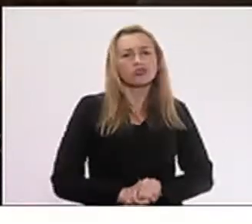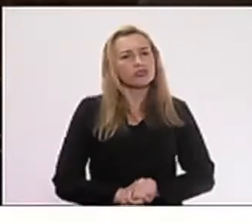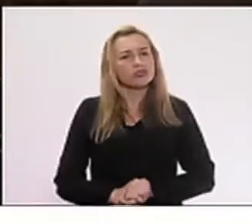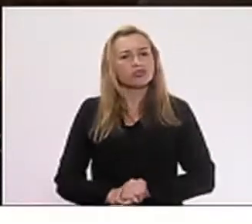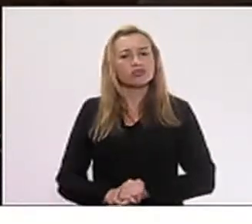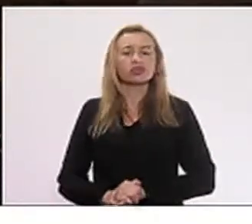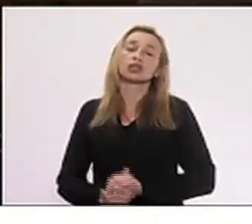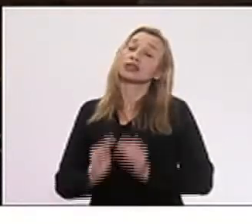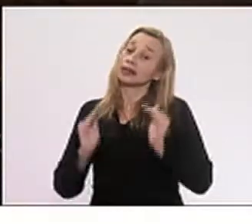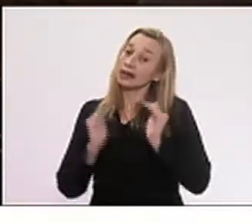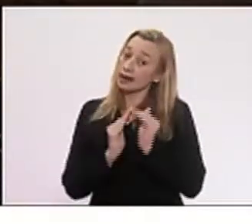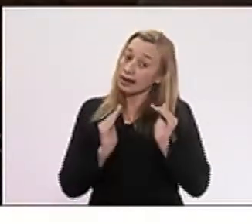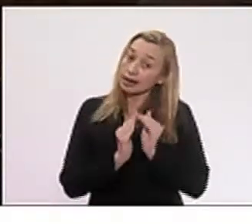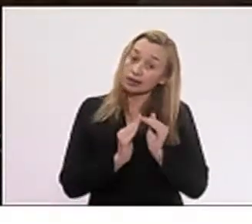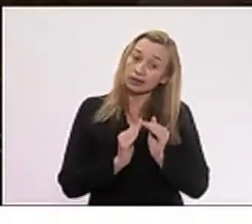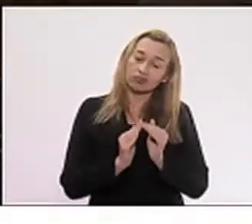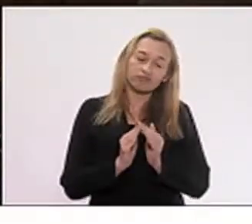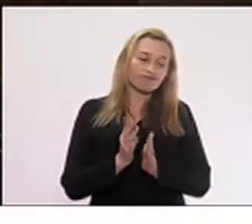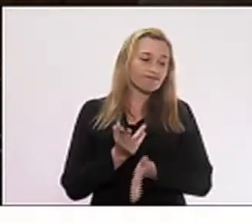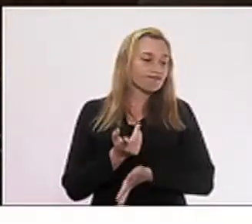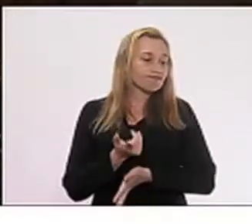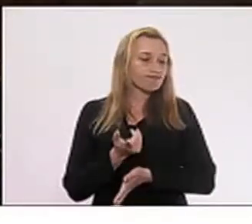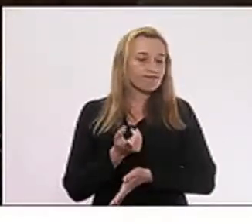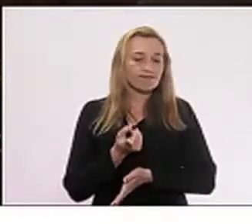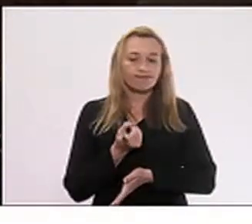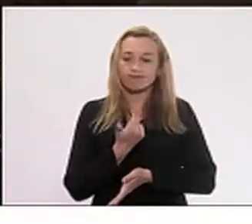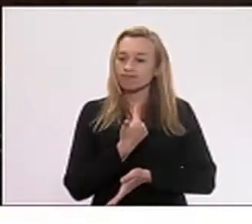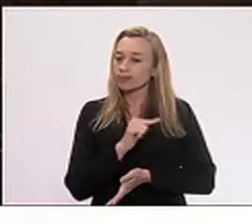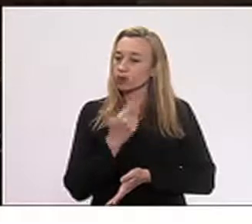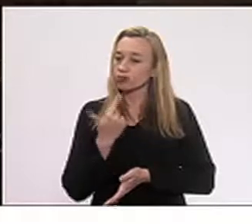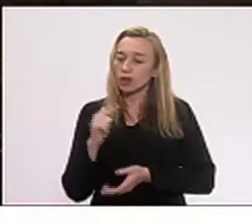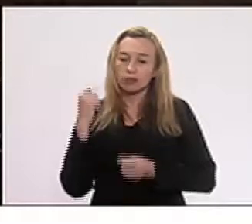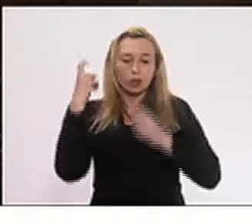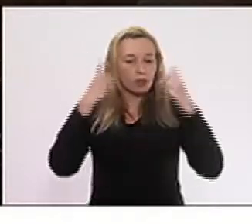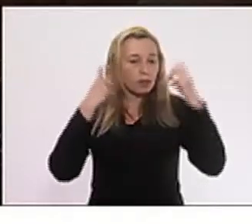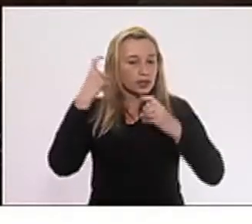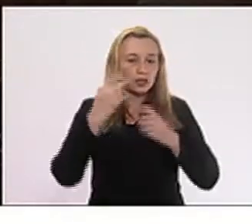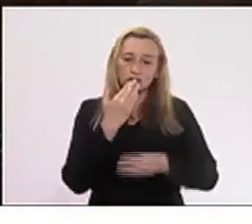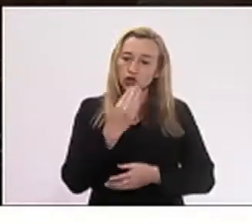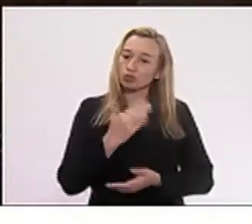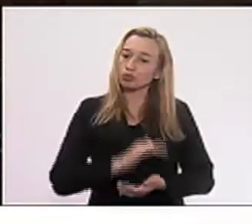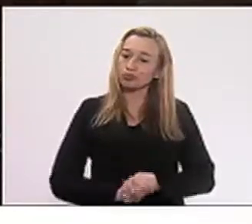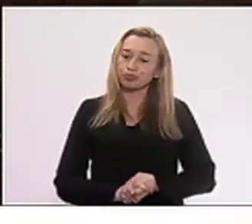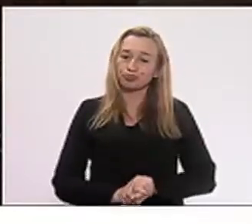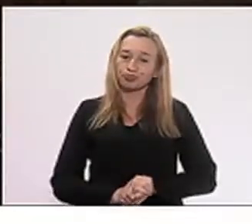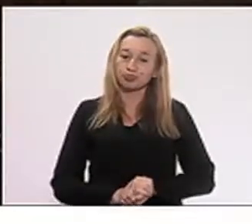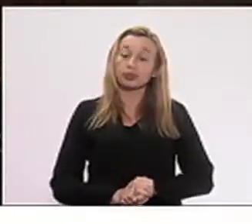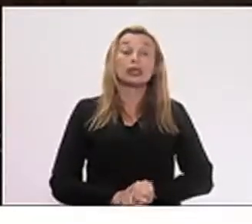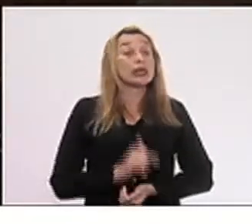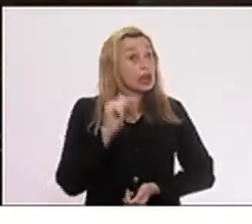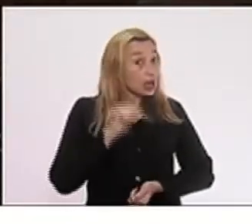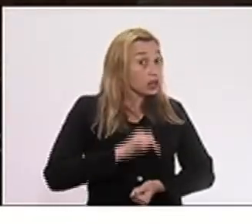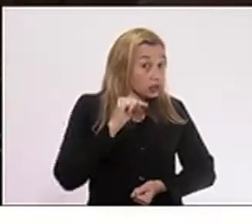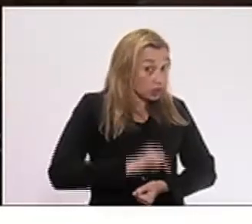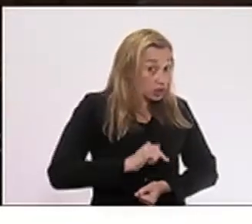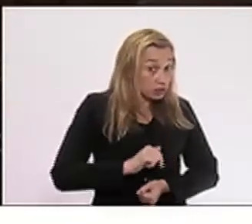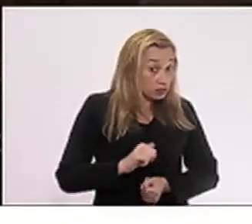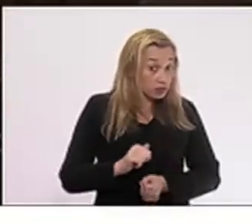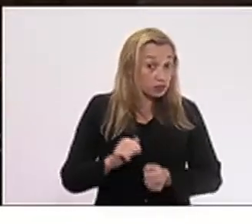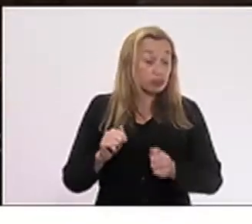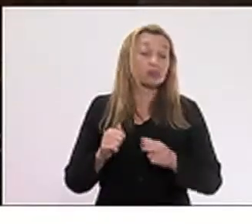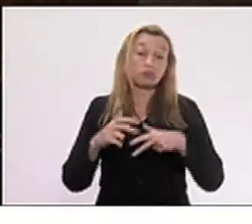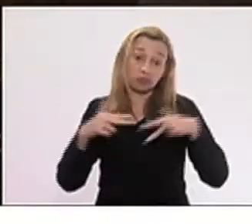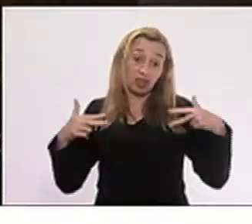esta casa não tem esse tipo de preocupação. Aqui, nesta legislatura